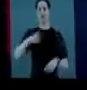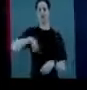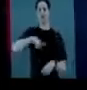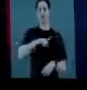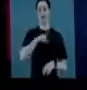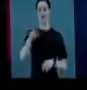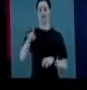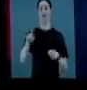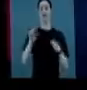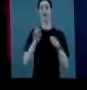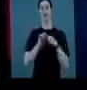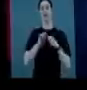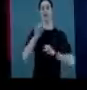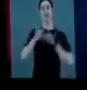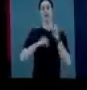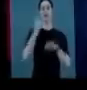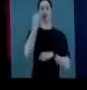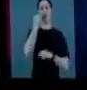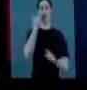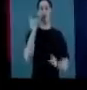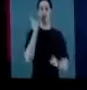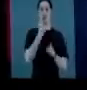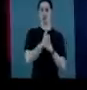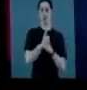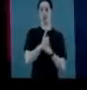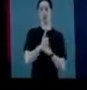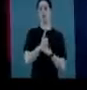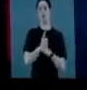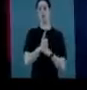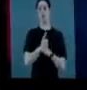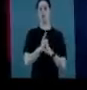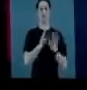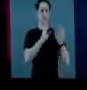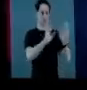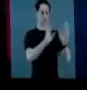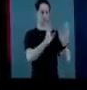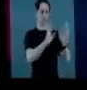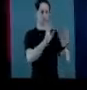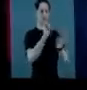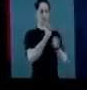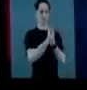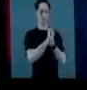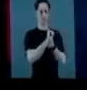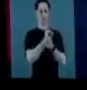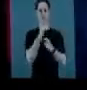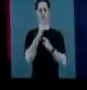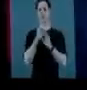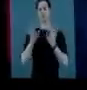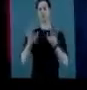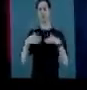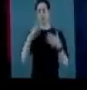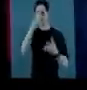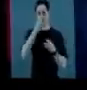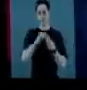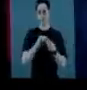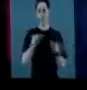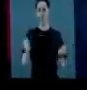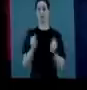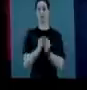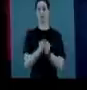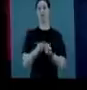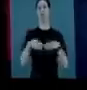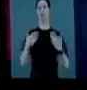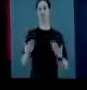foram tentar achar o para concluir o pen drive o pen drive laranja não